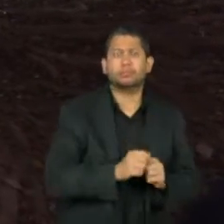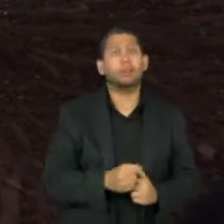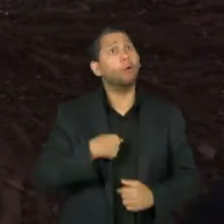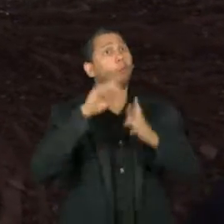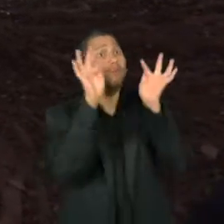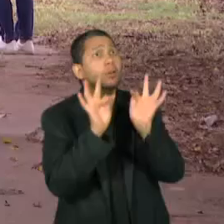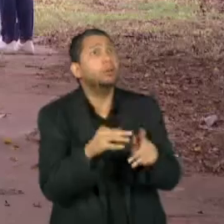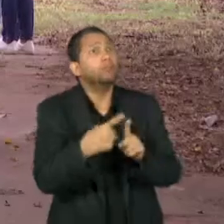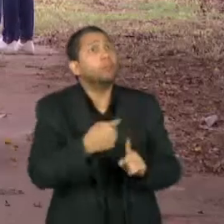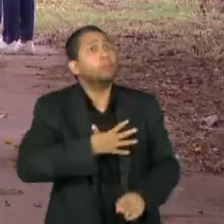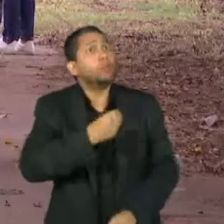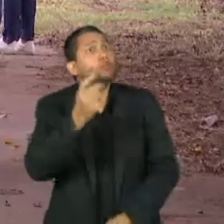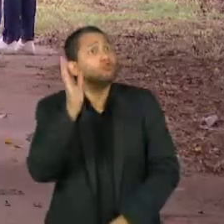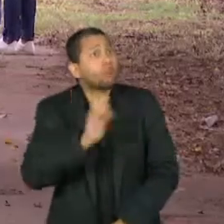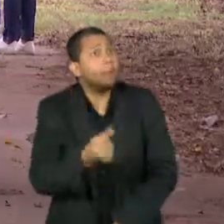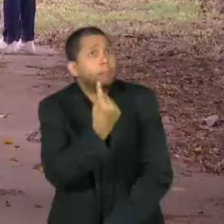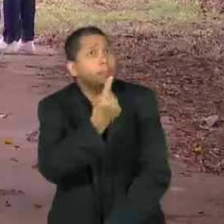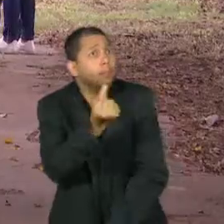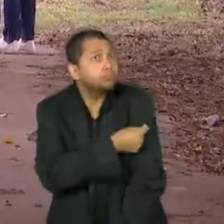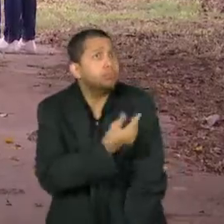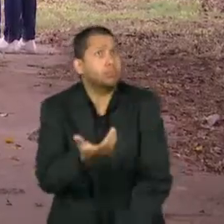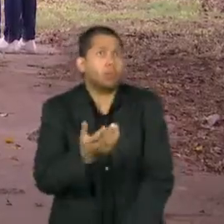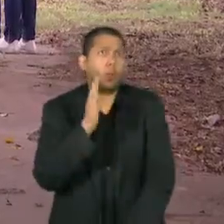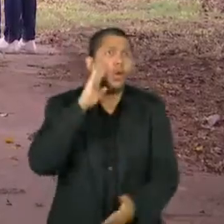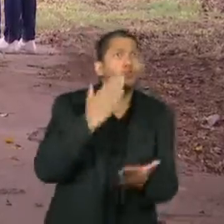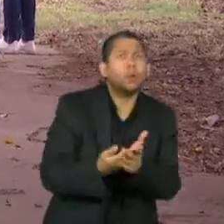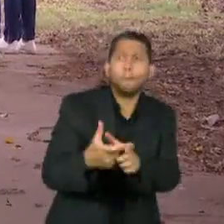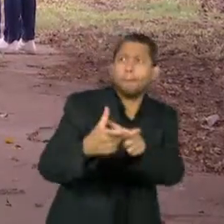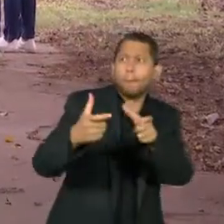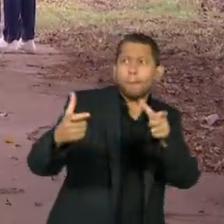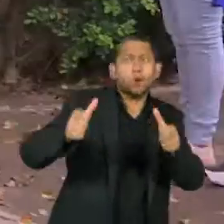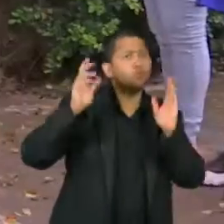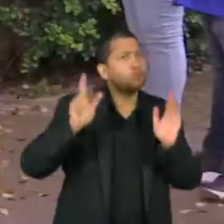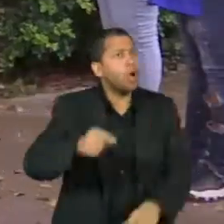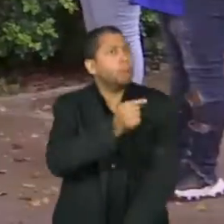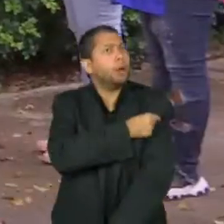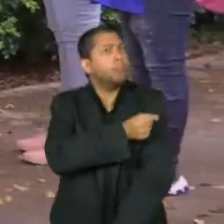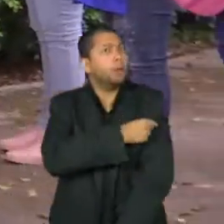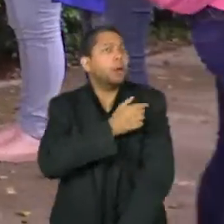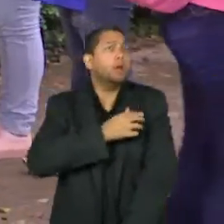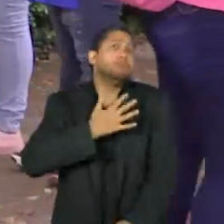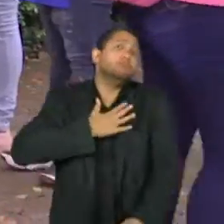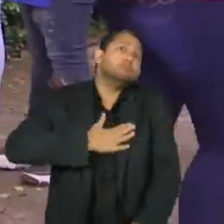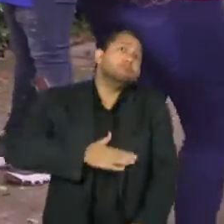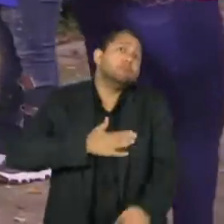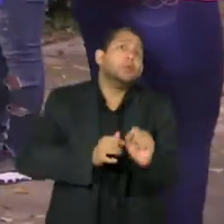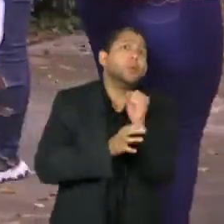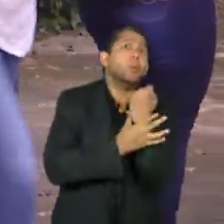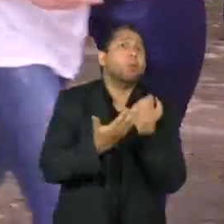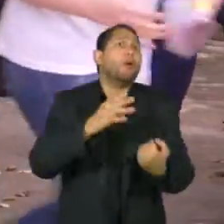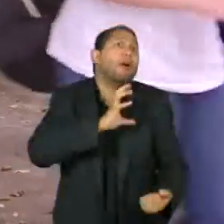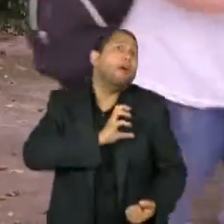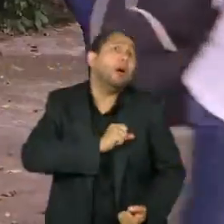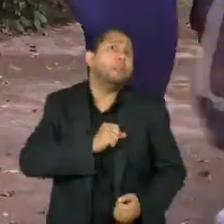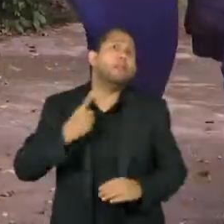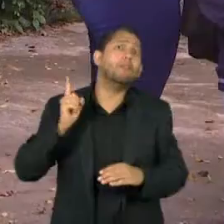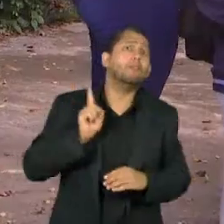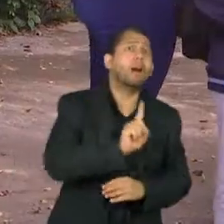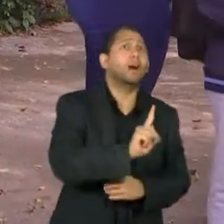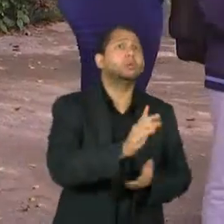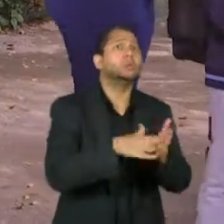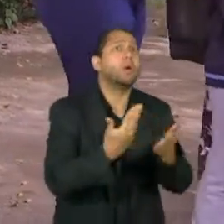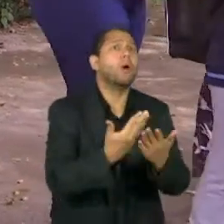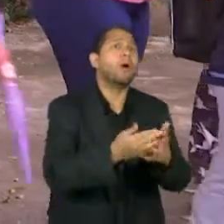da vacina e eu acredito que muitas crianças também já tomou. E eles gostam da escola, né? Então, interagir com